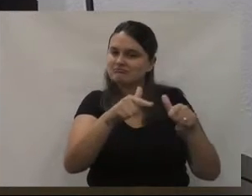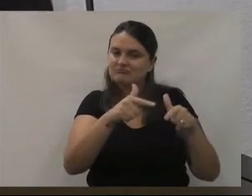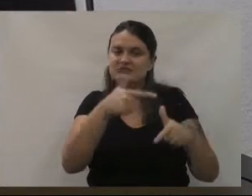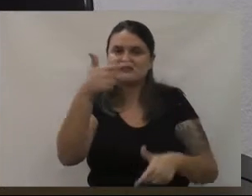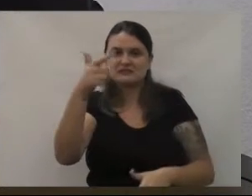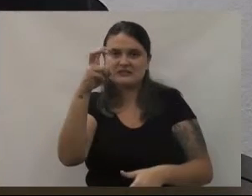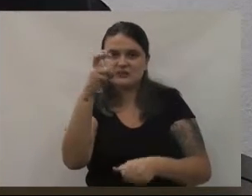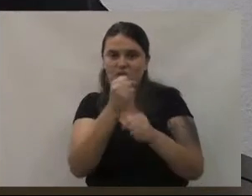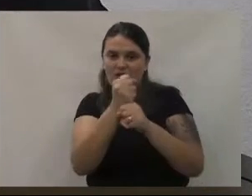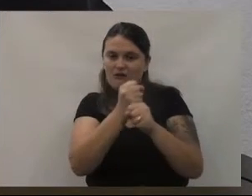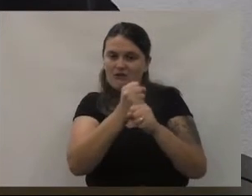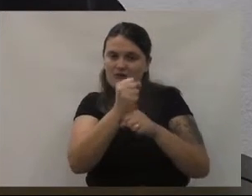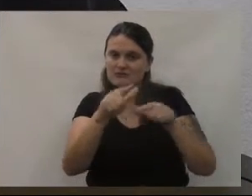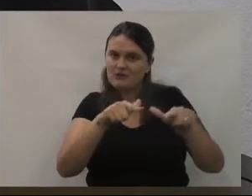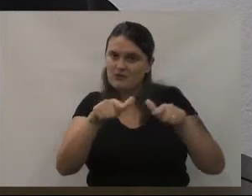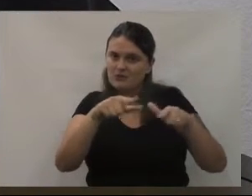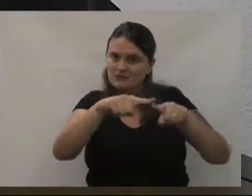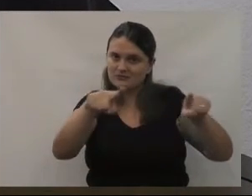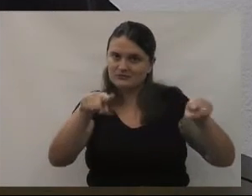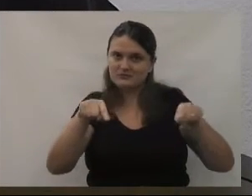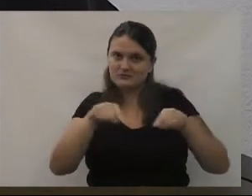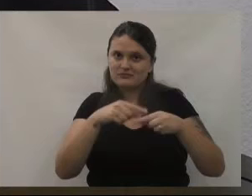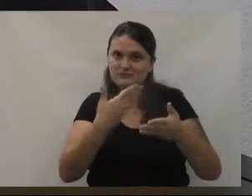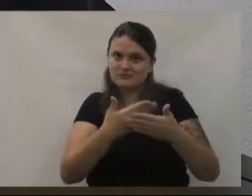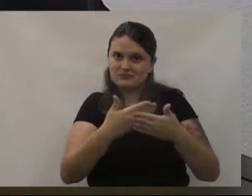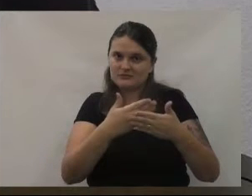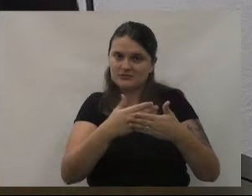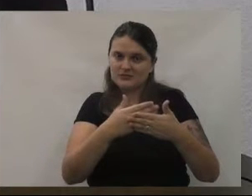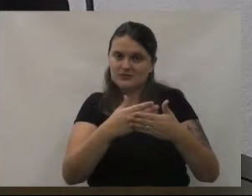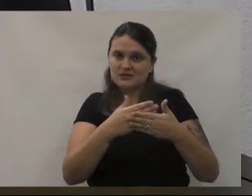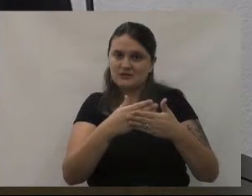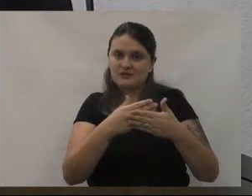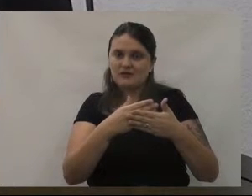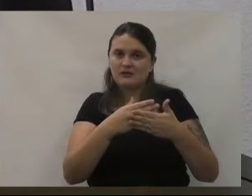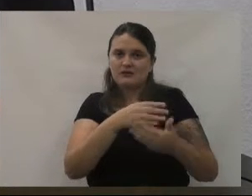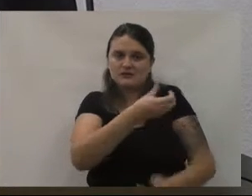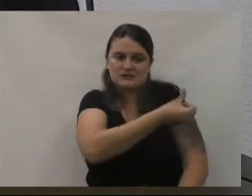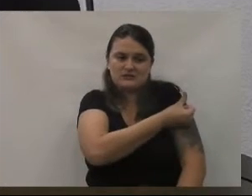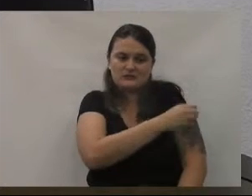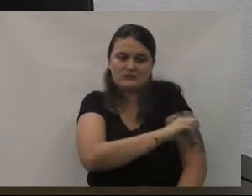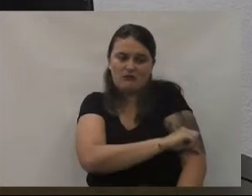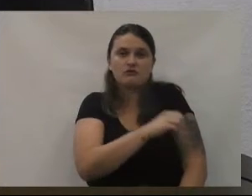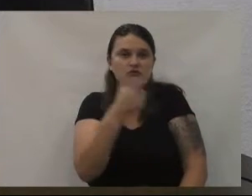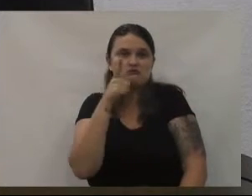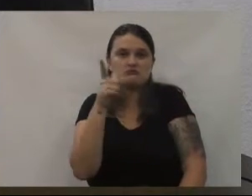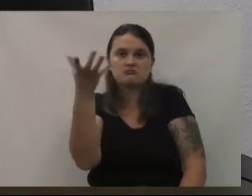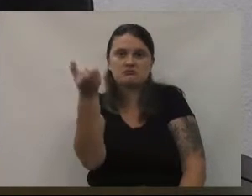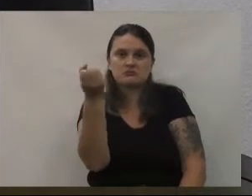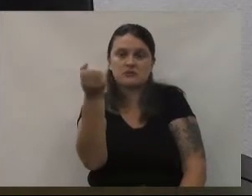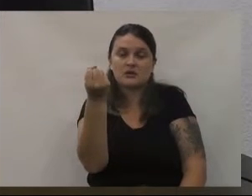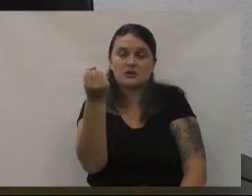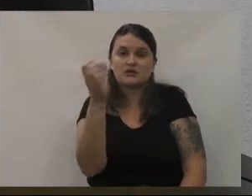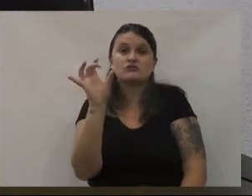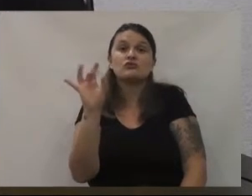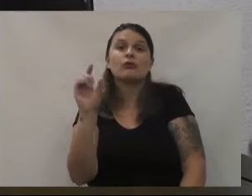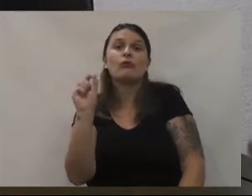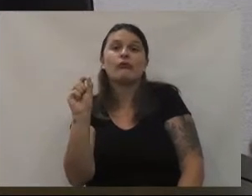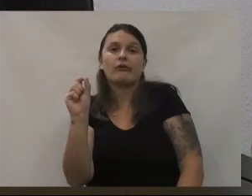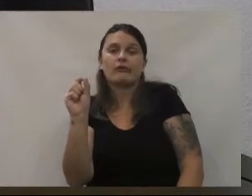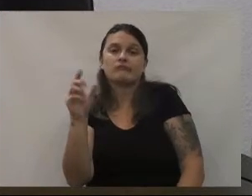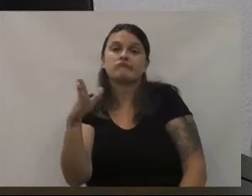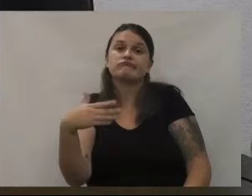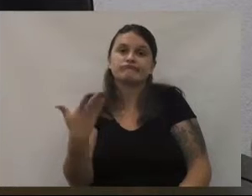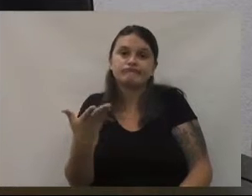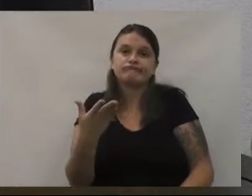com 25 anos de sala de aula do ensino fundamental e ela pôde se aposentar. Só que